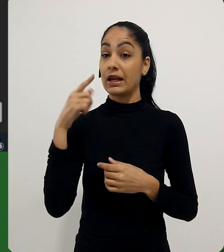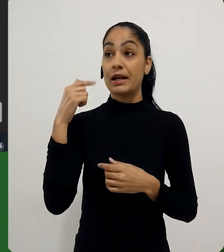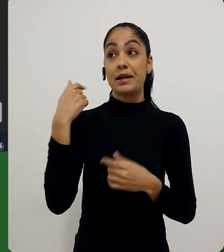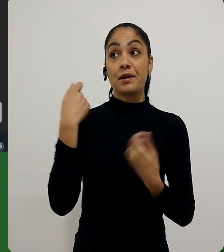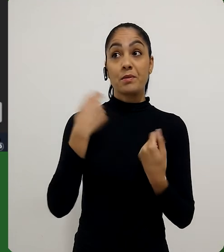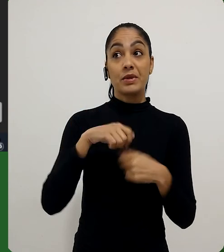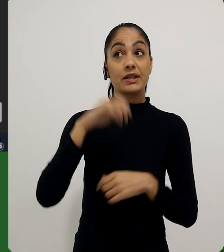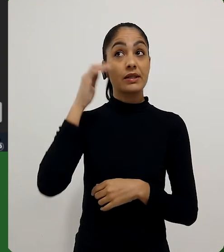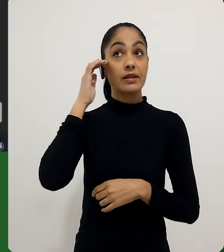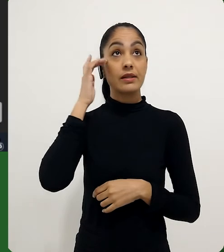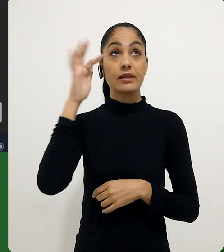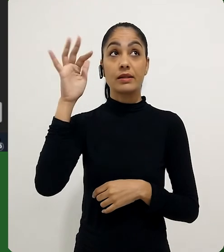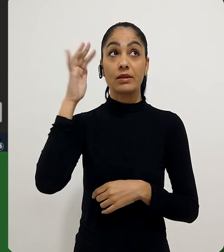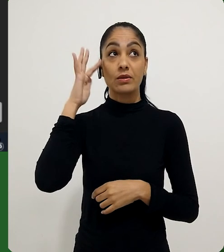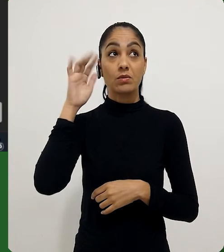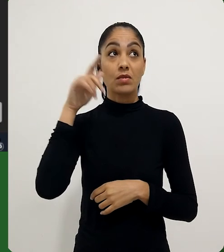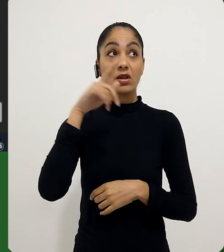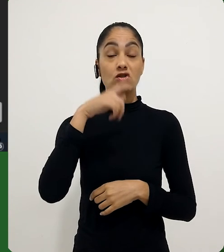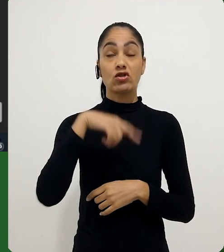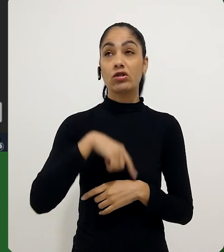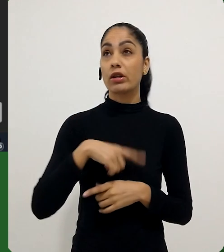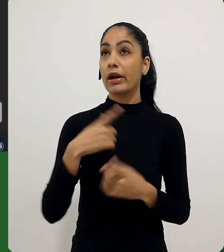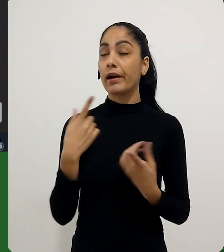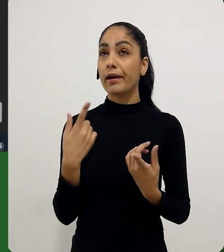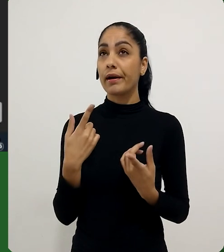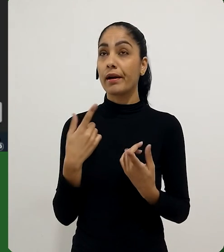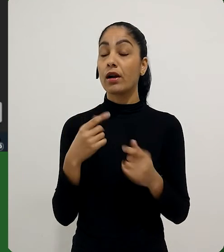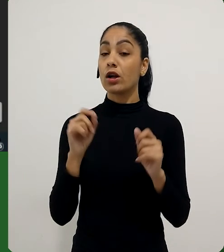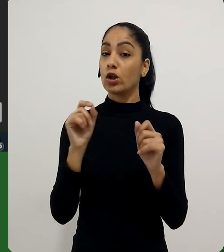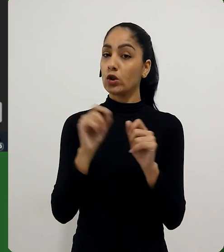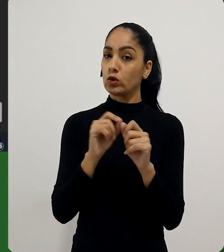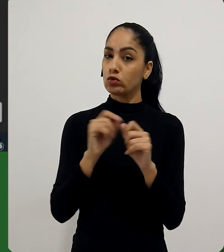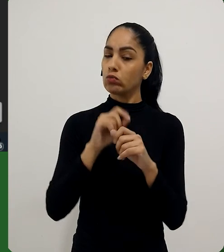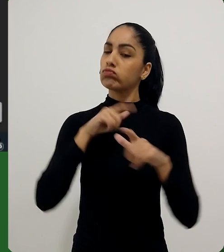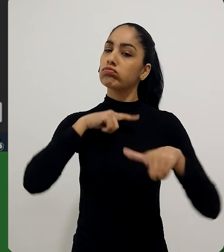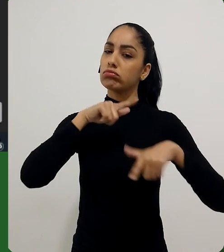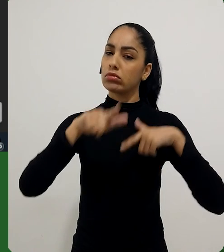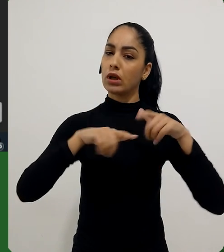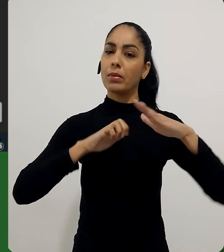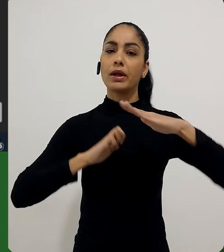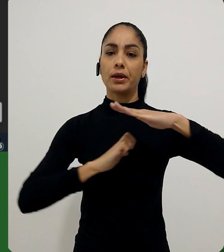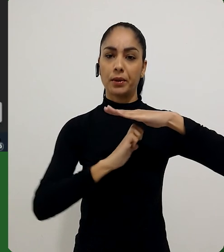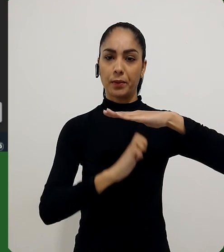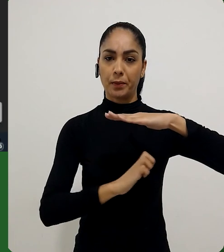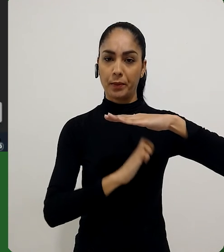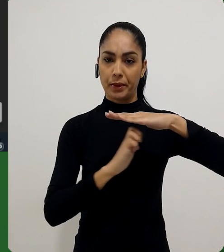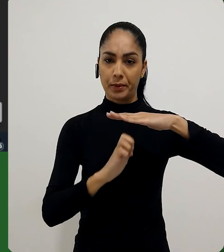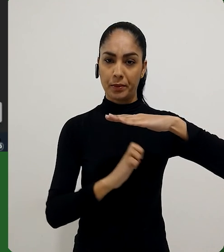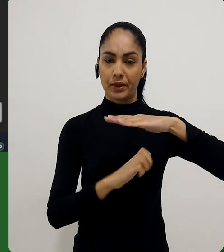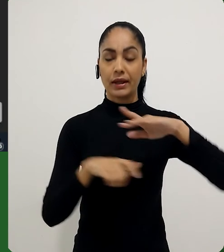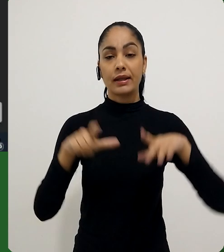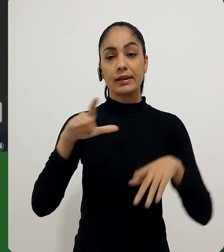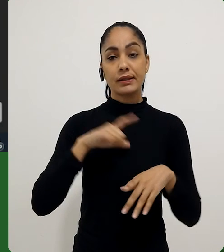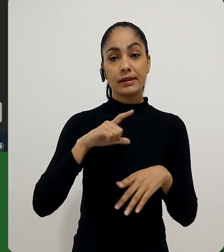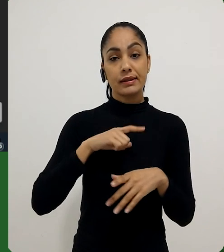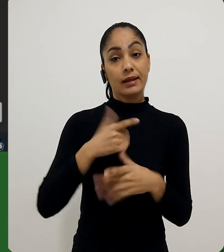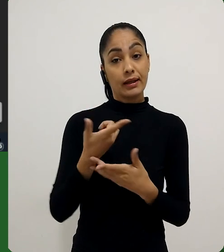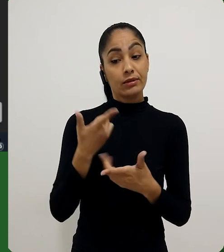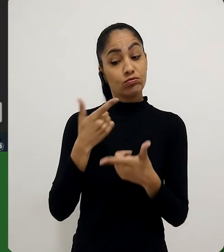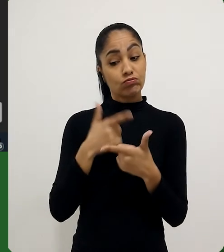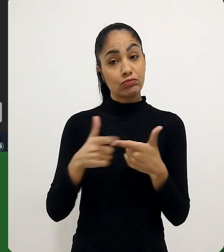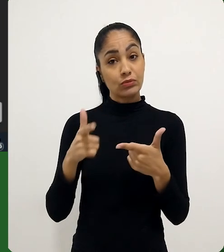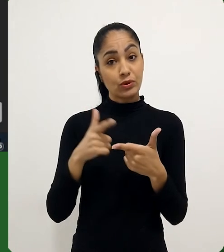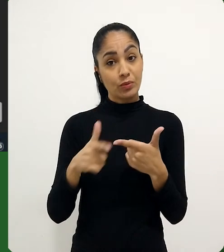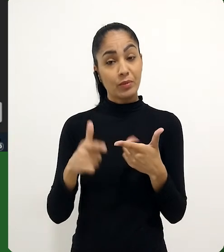ligações. Então, você tem que imaginar que você está já fazendo parte de uma empresa e